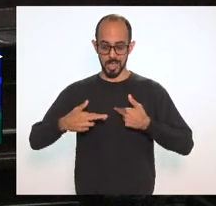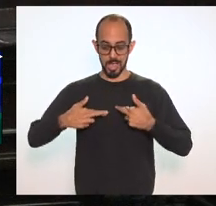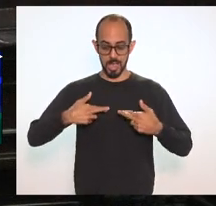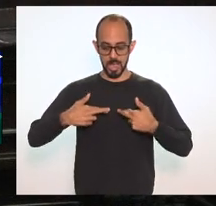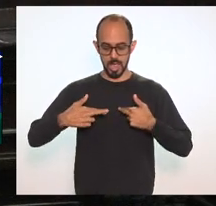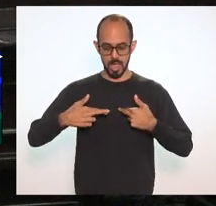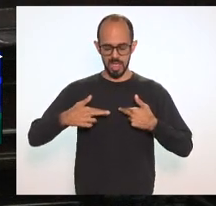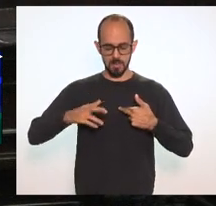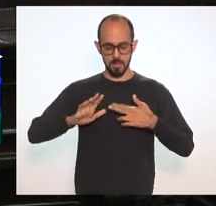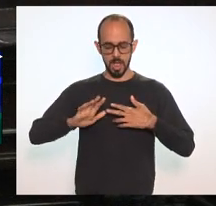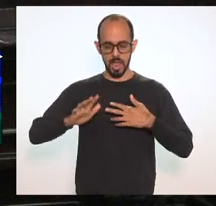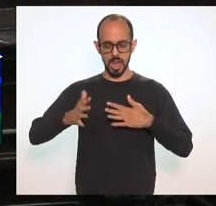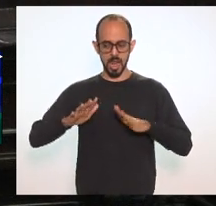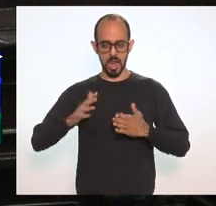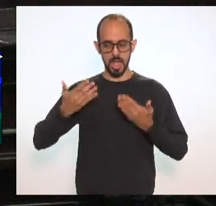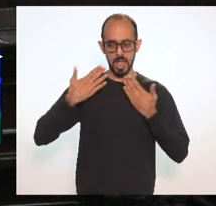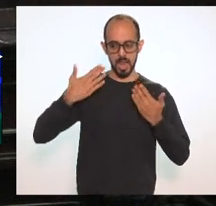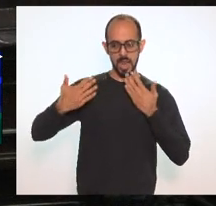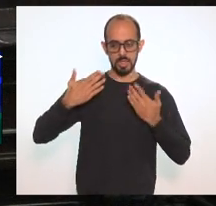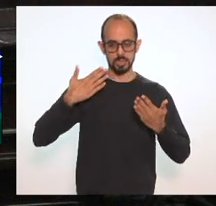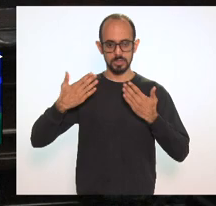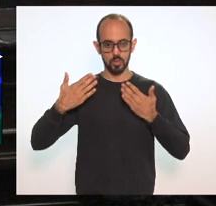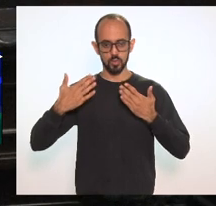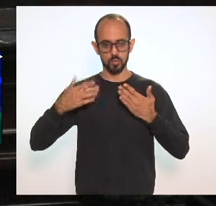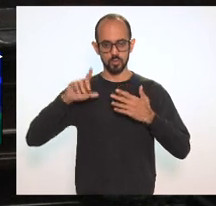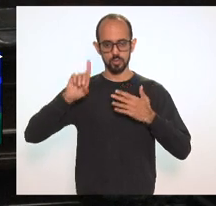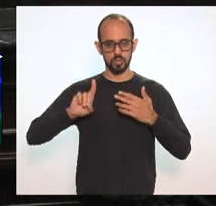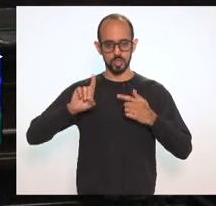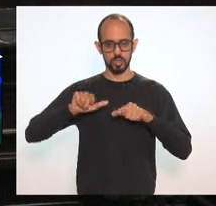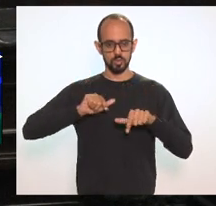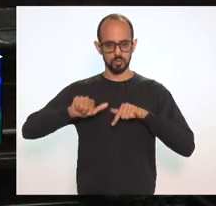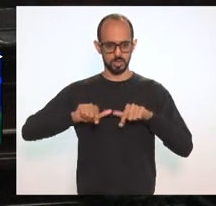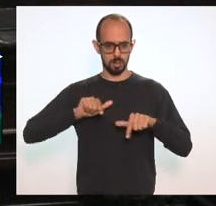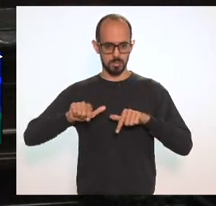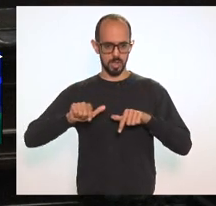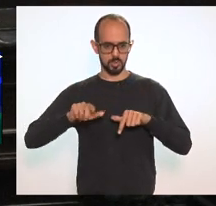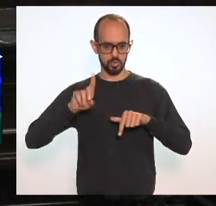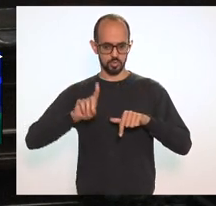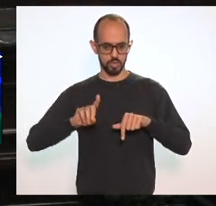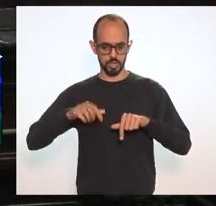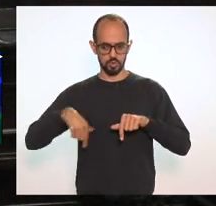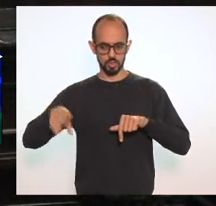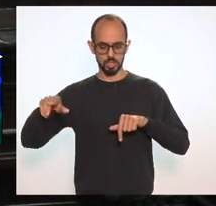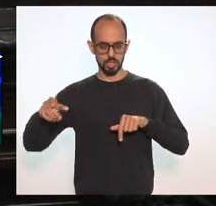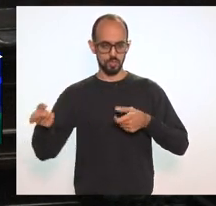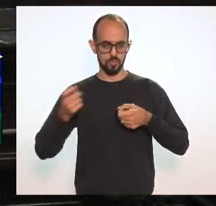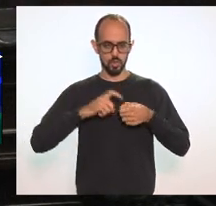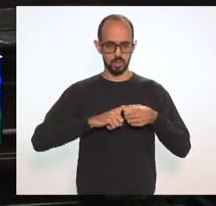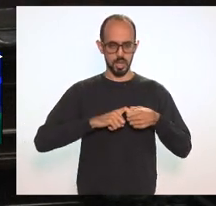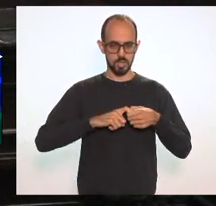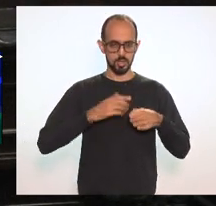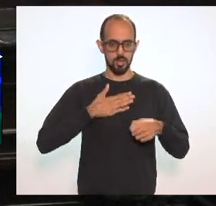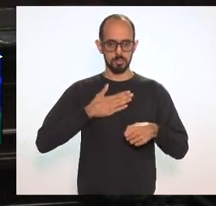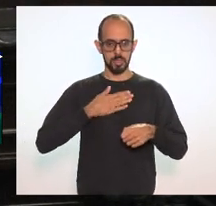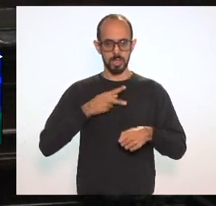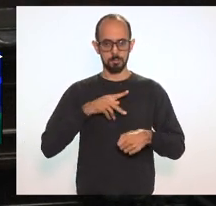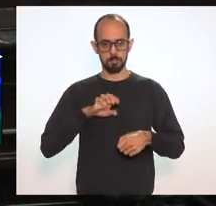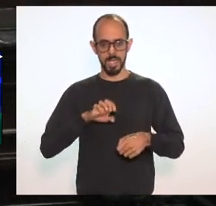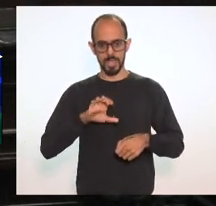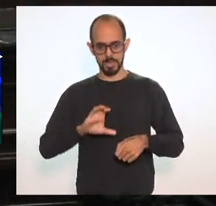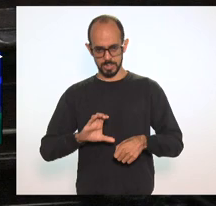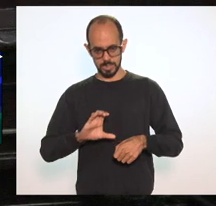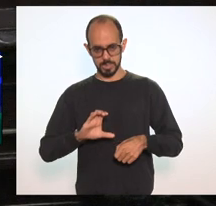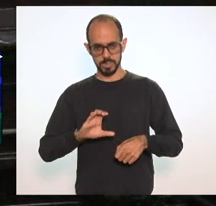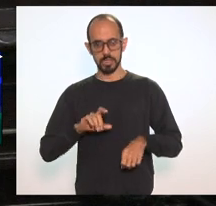trabalho e o direito de ir e vir é então que a minha Pet vai propor é justamente isso já que a gente